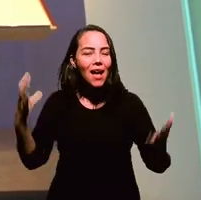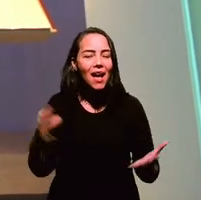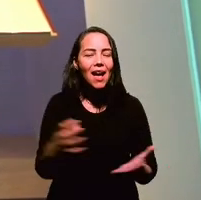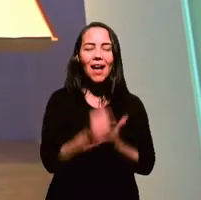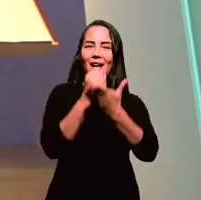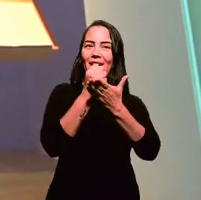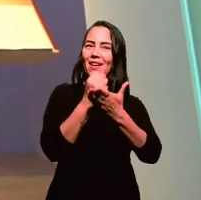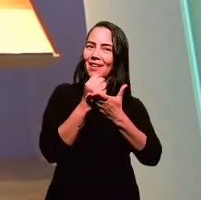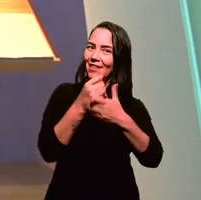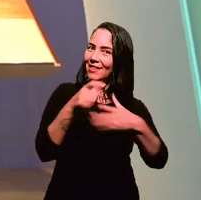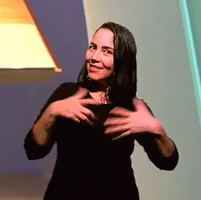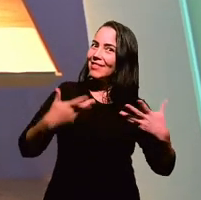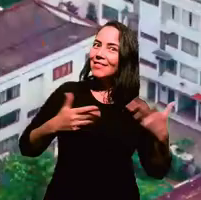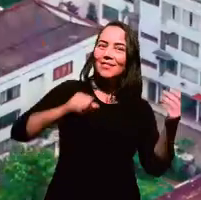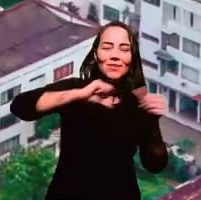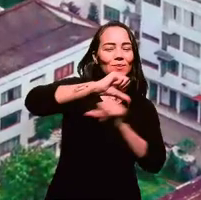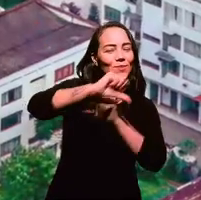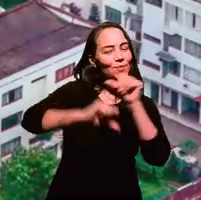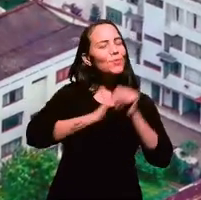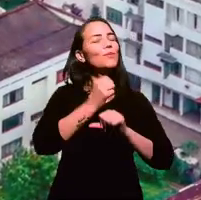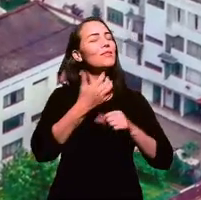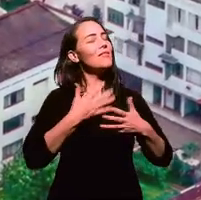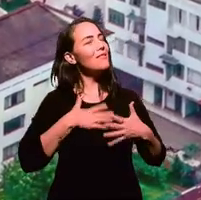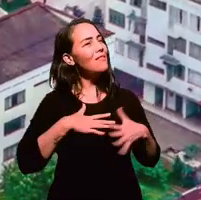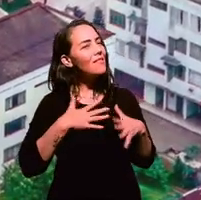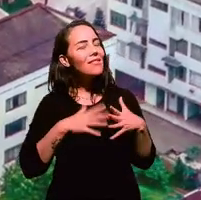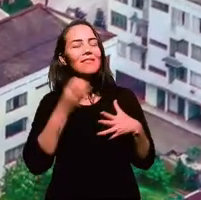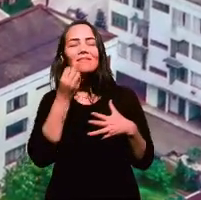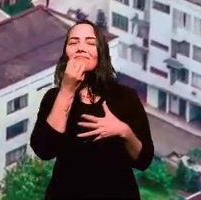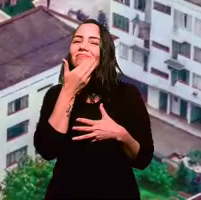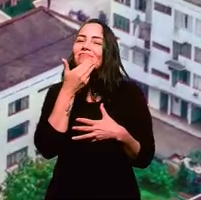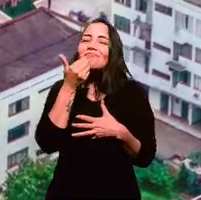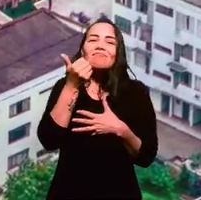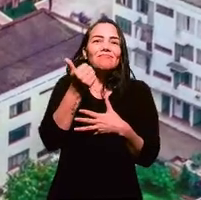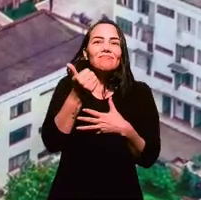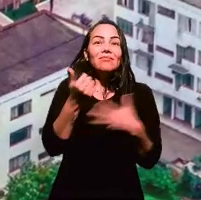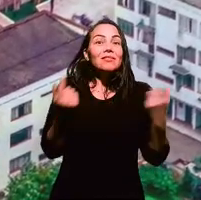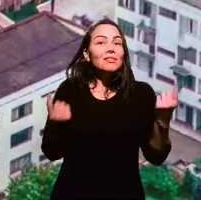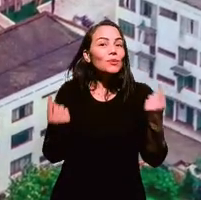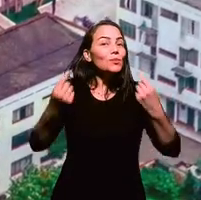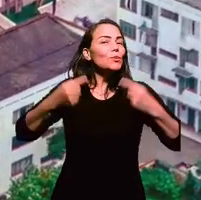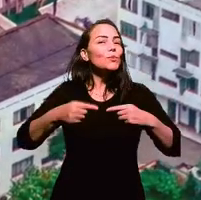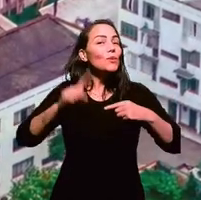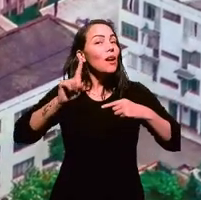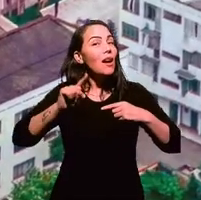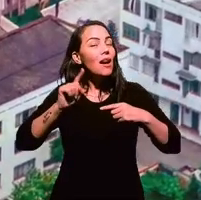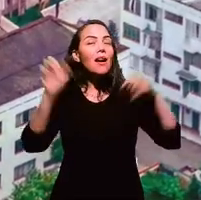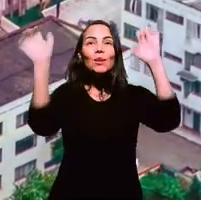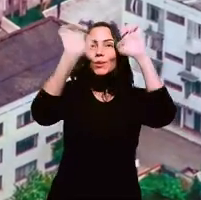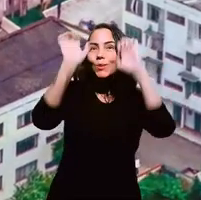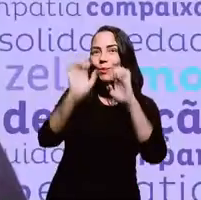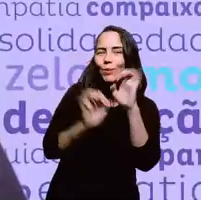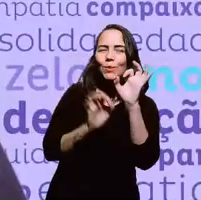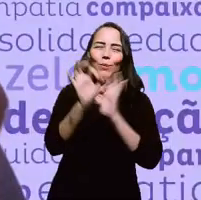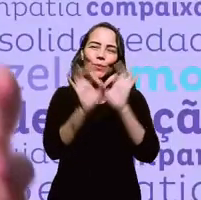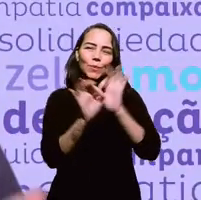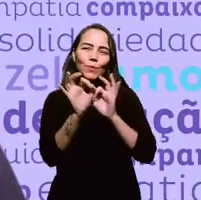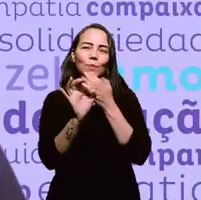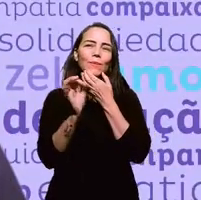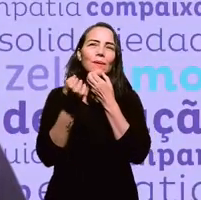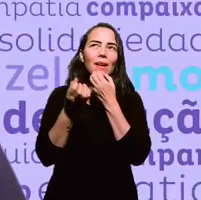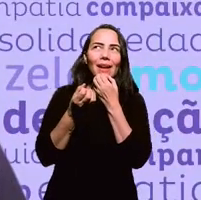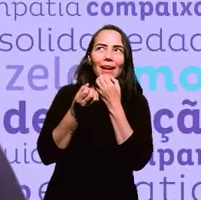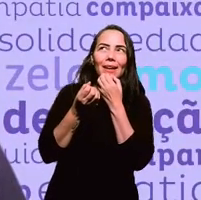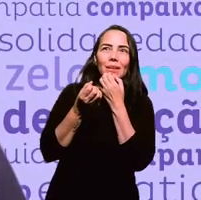foi uma transição muito tranquila. O grande desafio era fazer o quê? Era reestruturar o hospital,